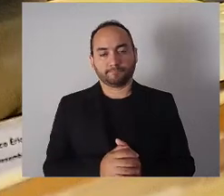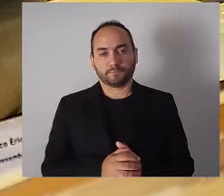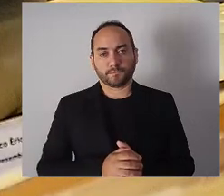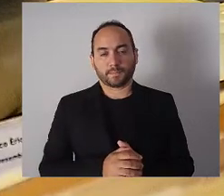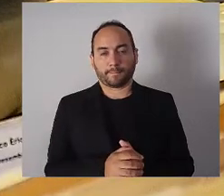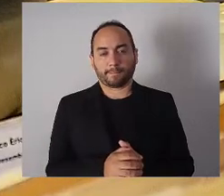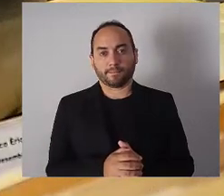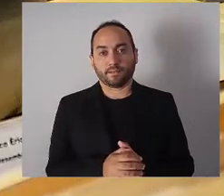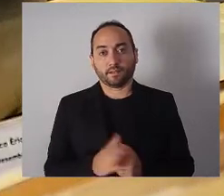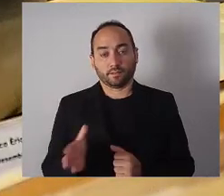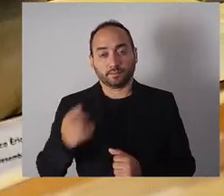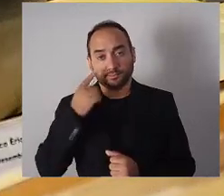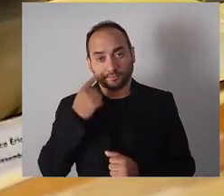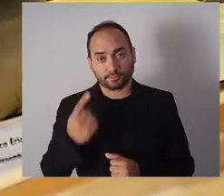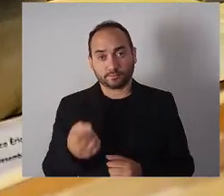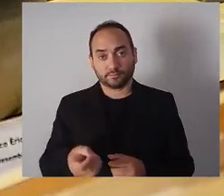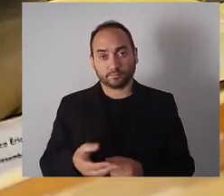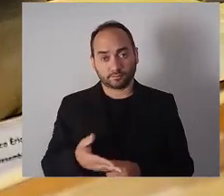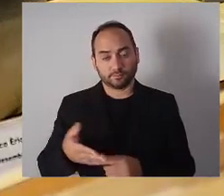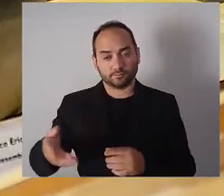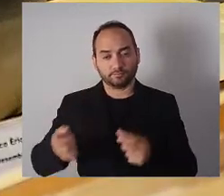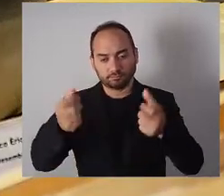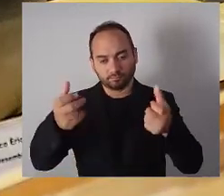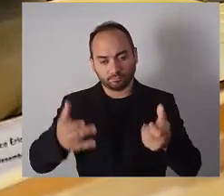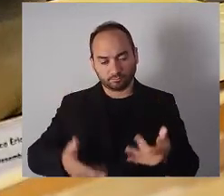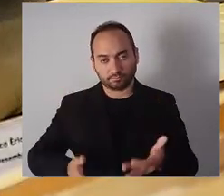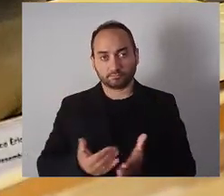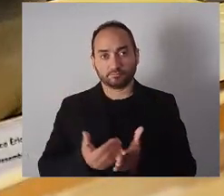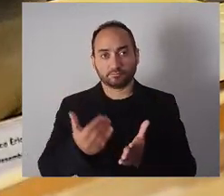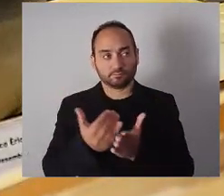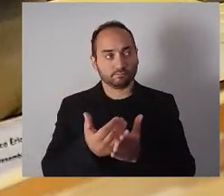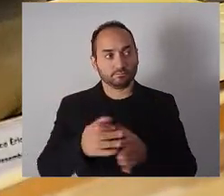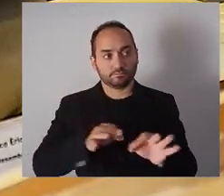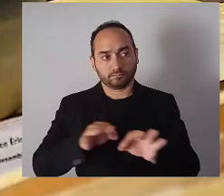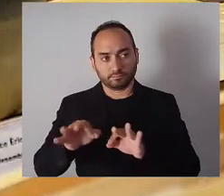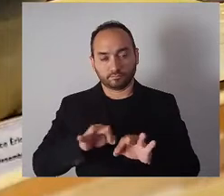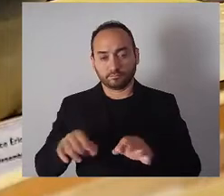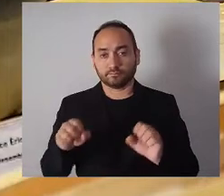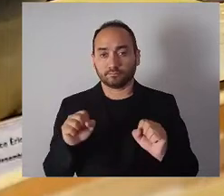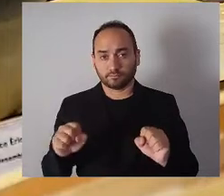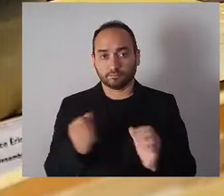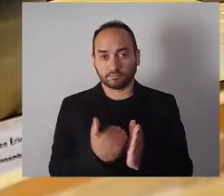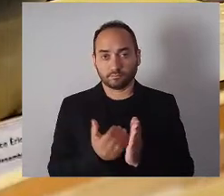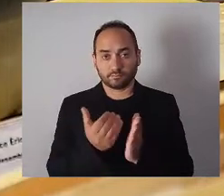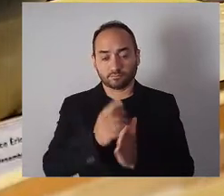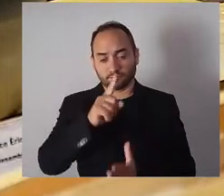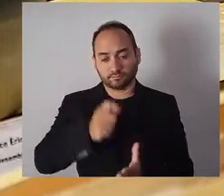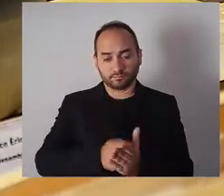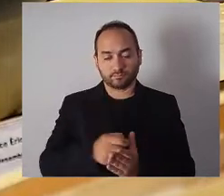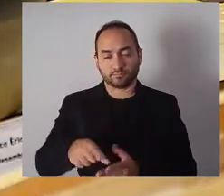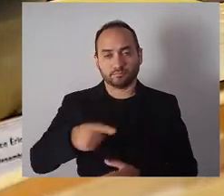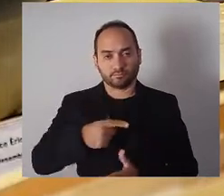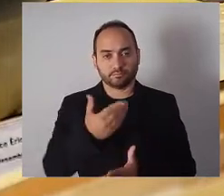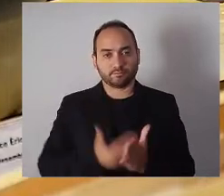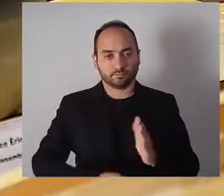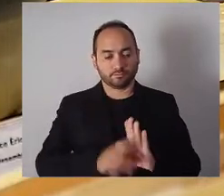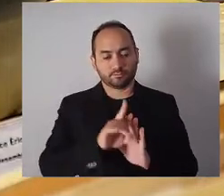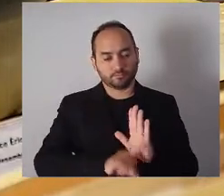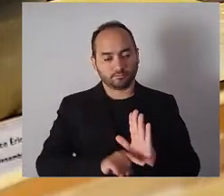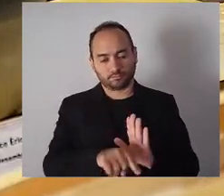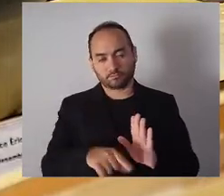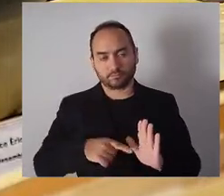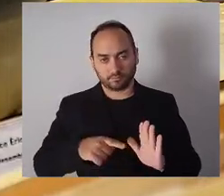Com efeito, a norma é cristalina ao prever que a ação somente pode ser proposta para decretar a perda de cargo eletivo quando